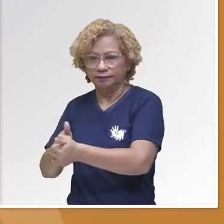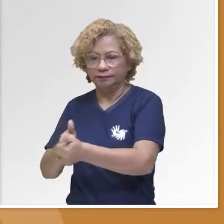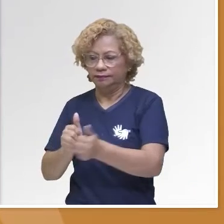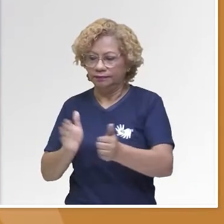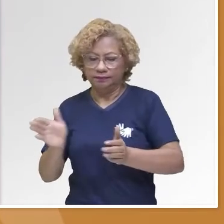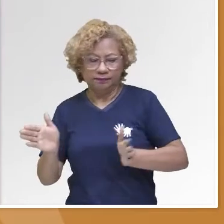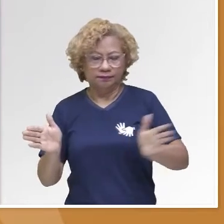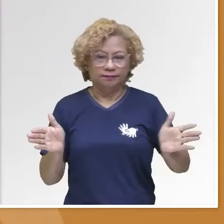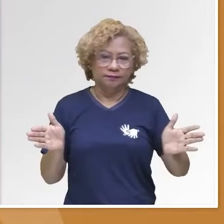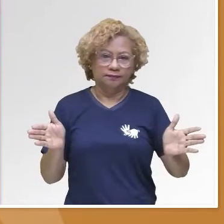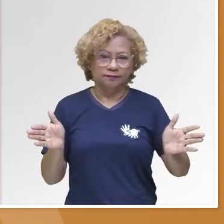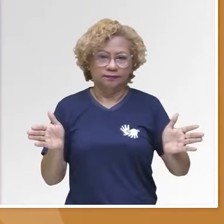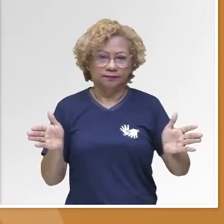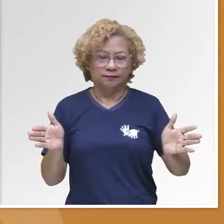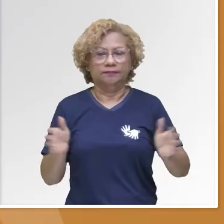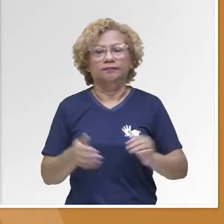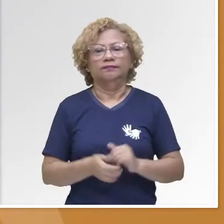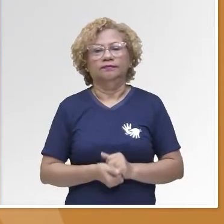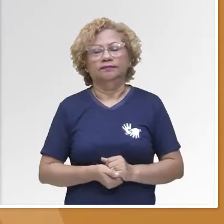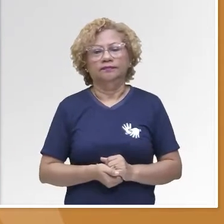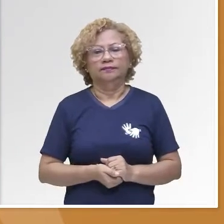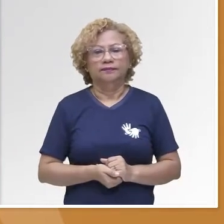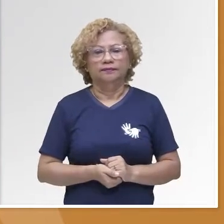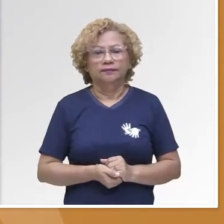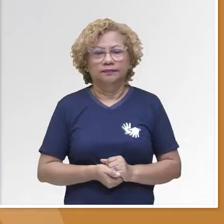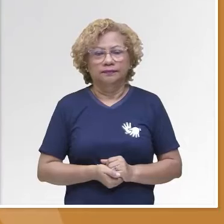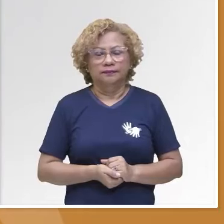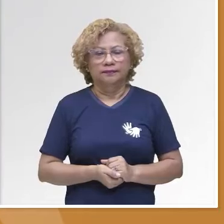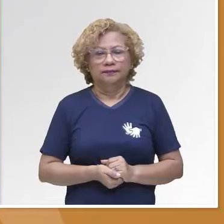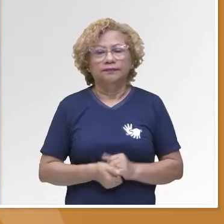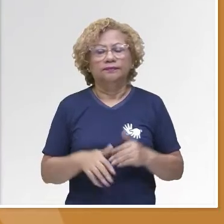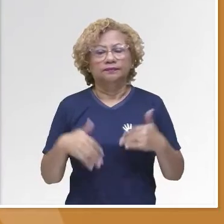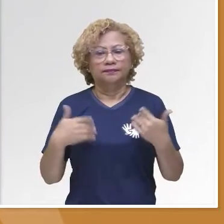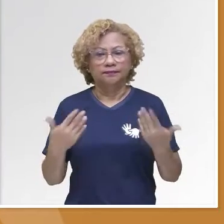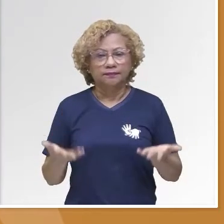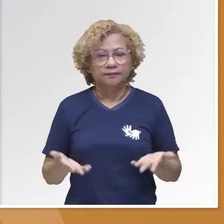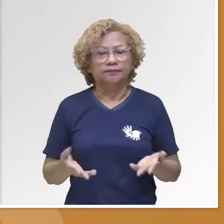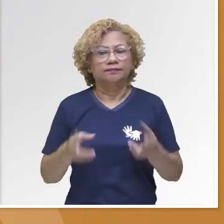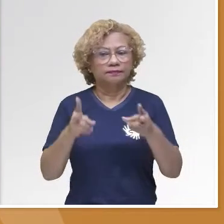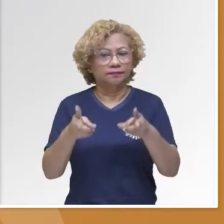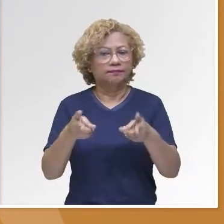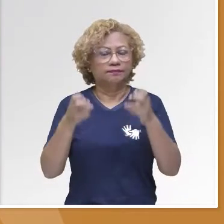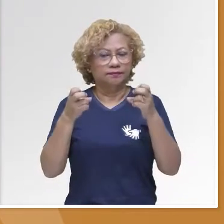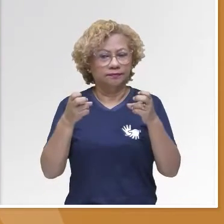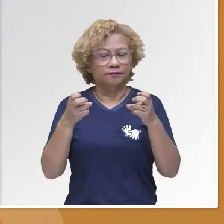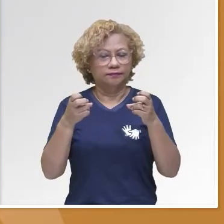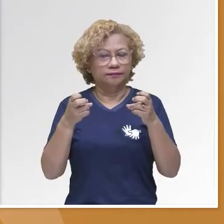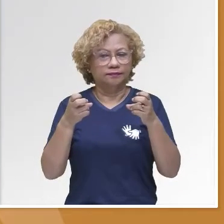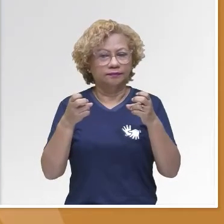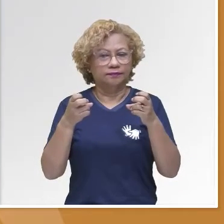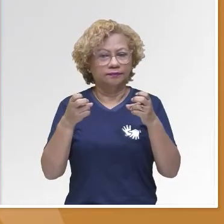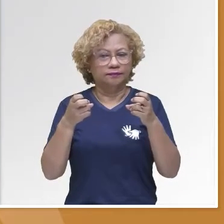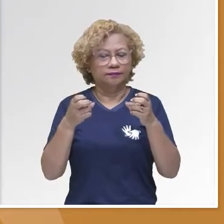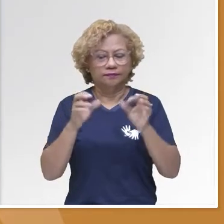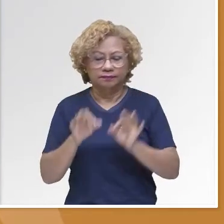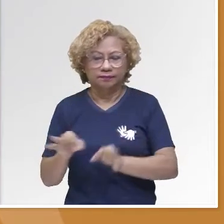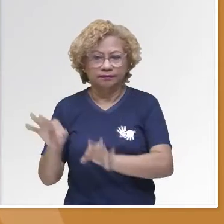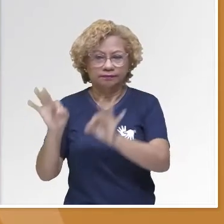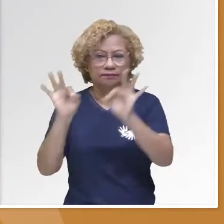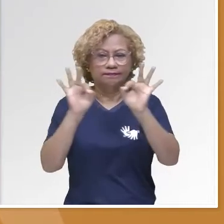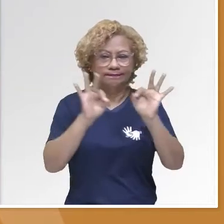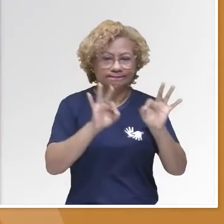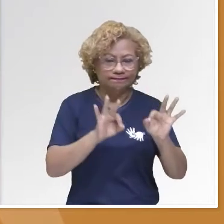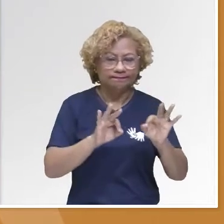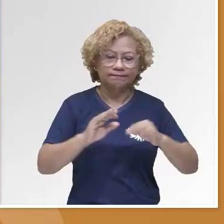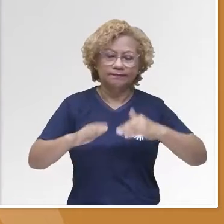Soviética, a extinta União Soviética hoje em dia. Né? Então, a gente vai observar que com, né, essa parte de